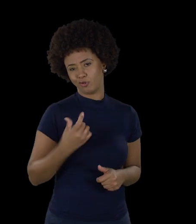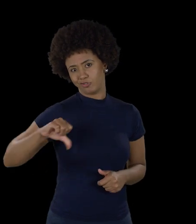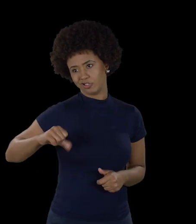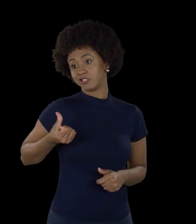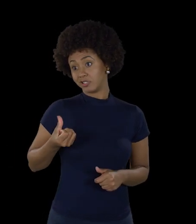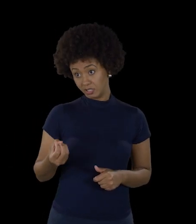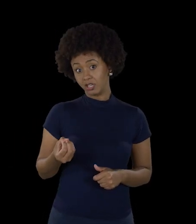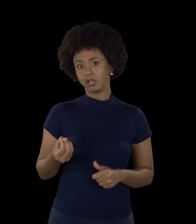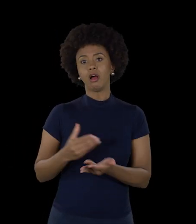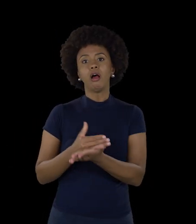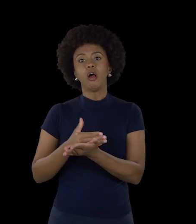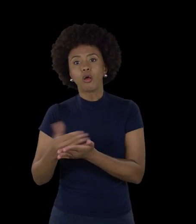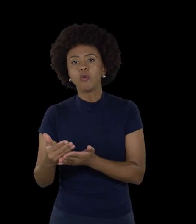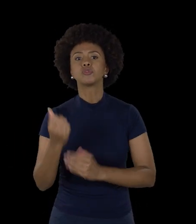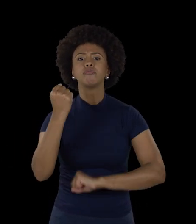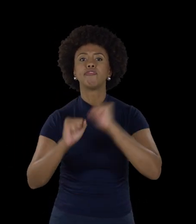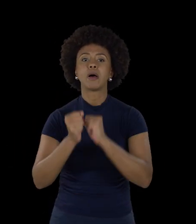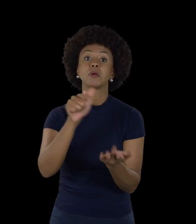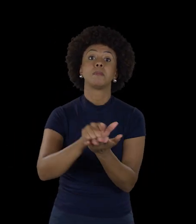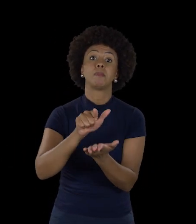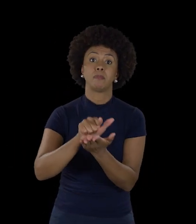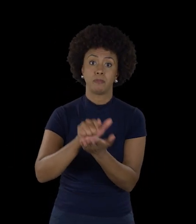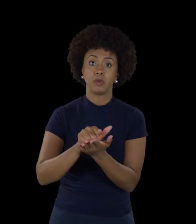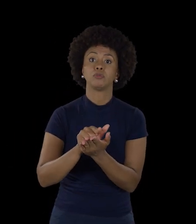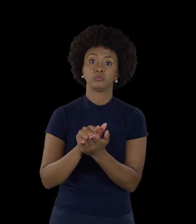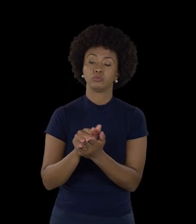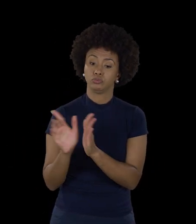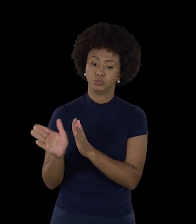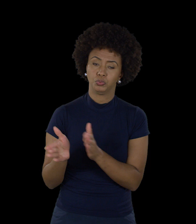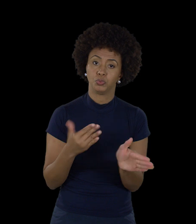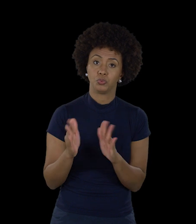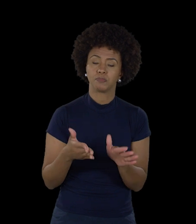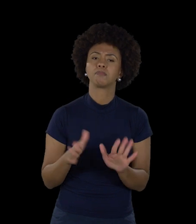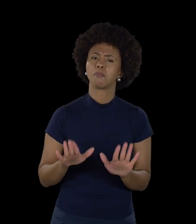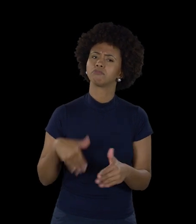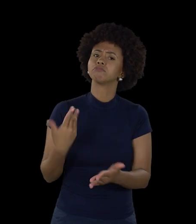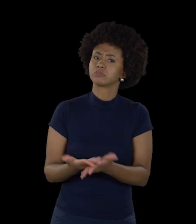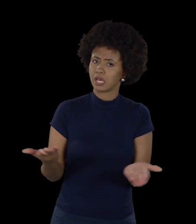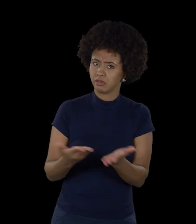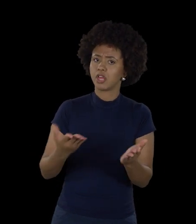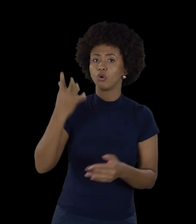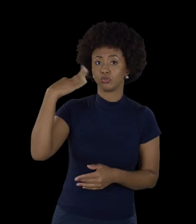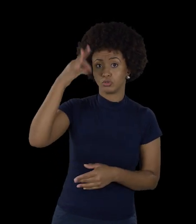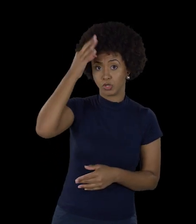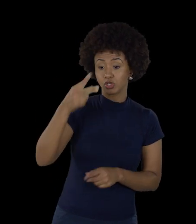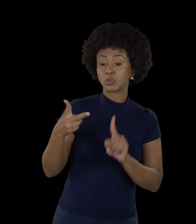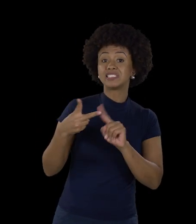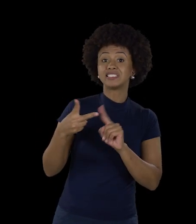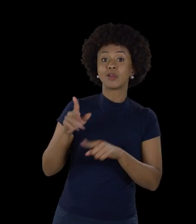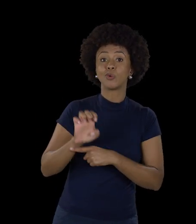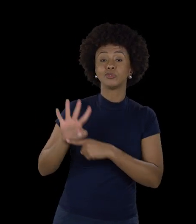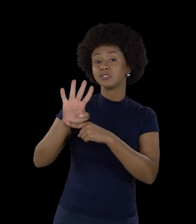de 1960, quando surgiram as primeiras indústrias de celulose. Ainda assim, hoje o Espírito Santo também